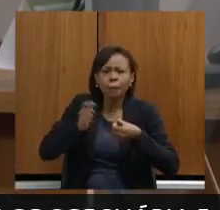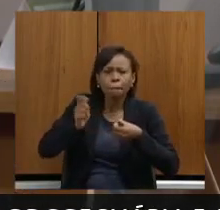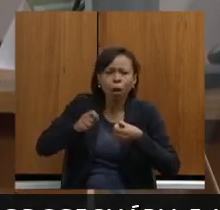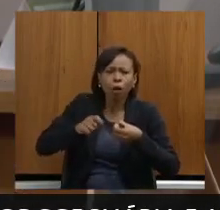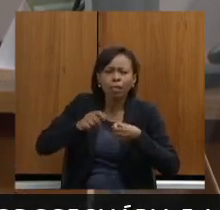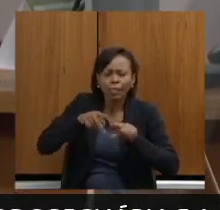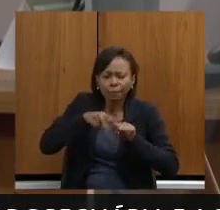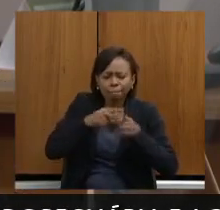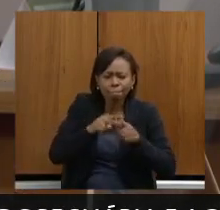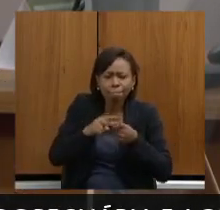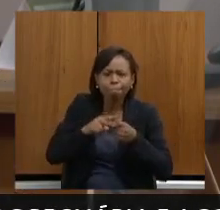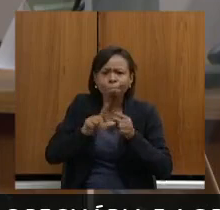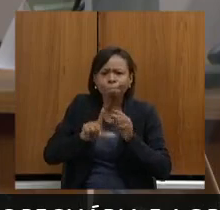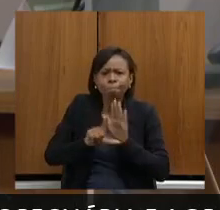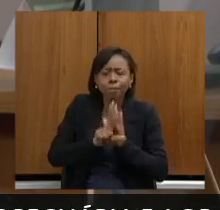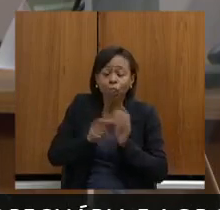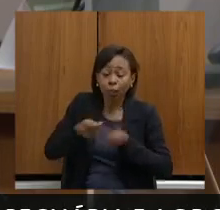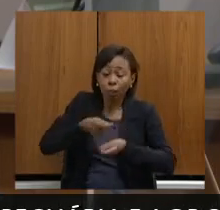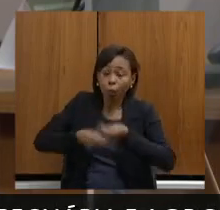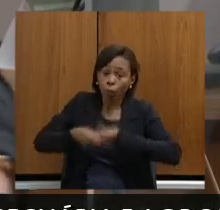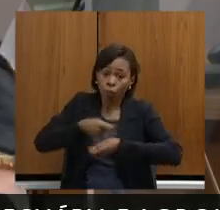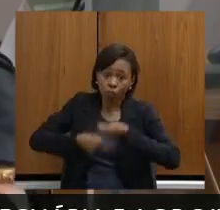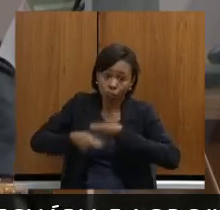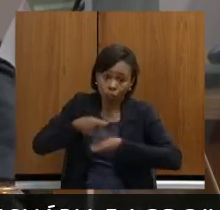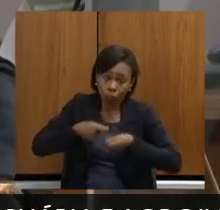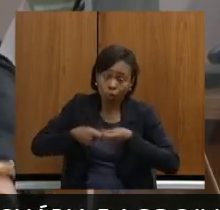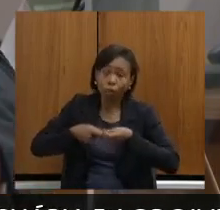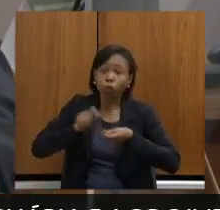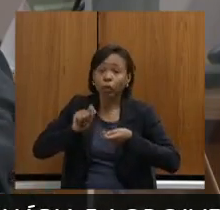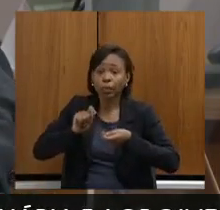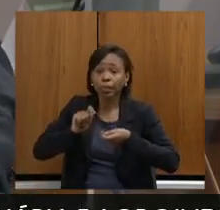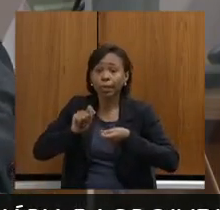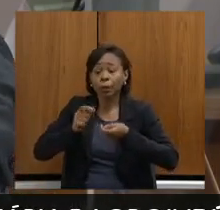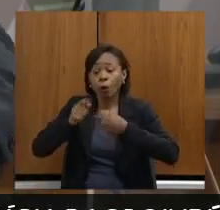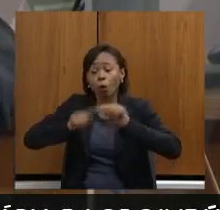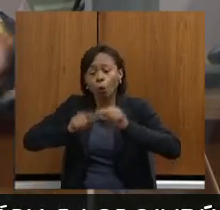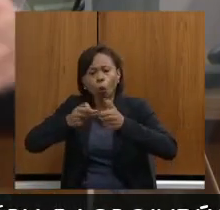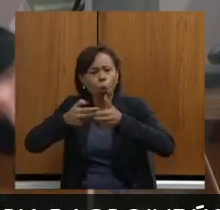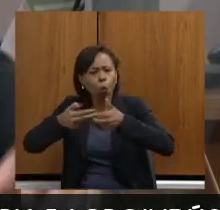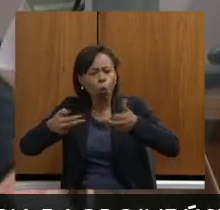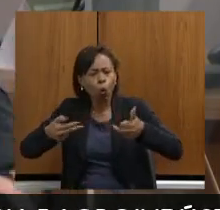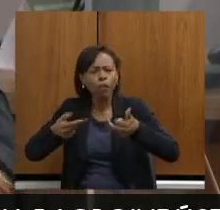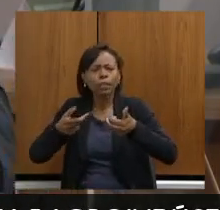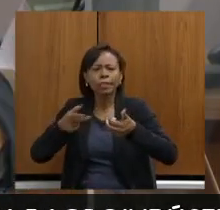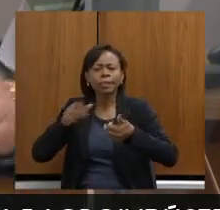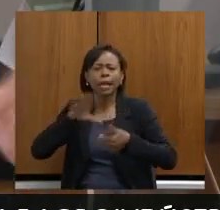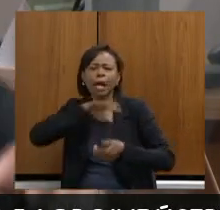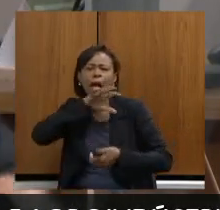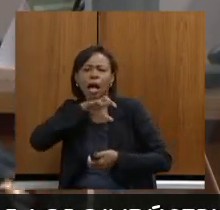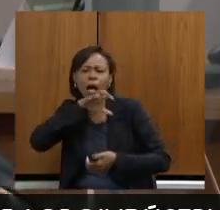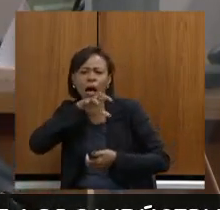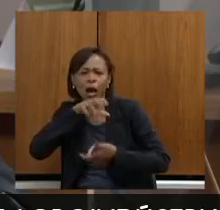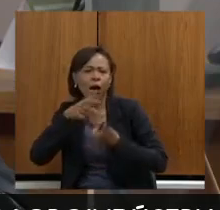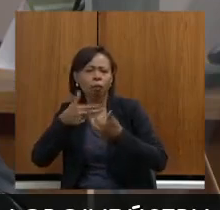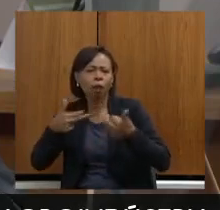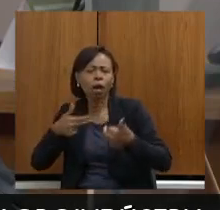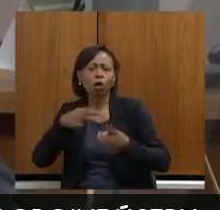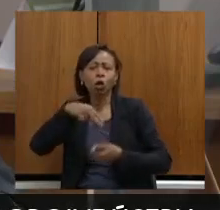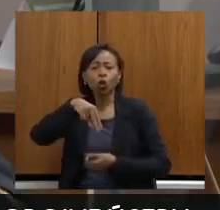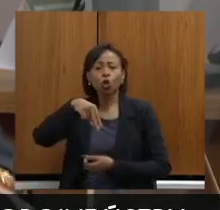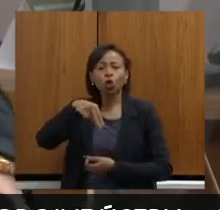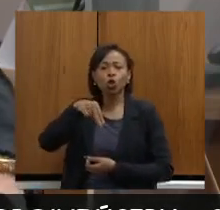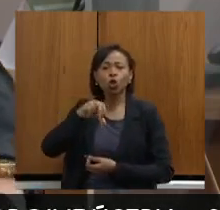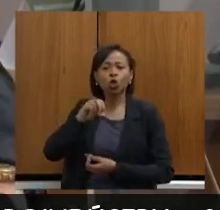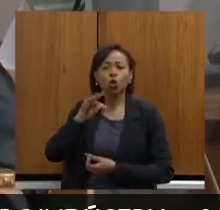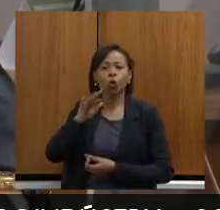é da comercialização de produtos de origem animal com retirada de nota fiscal com arrecadação de imposto